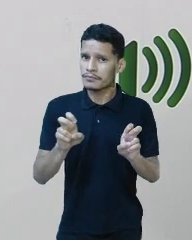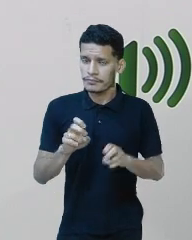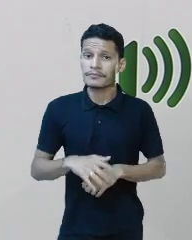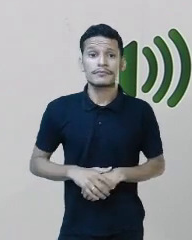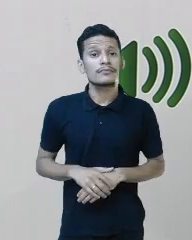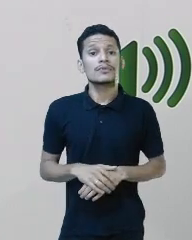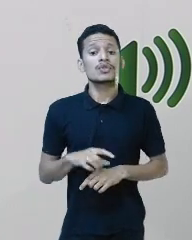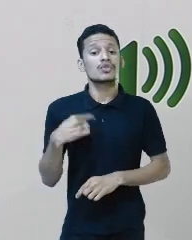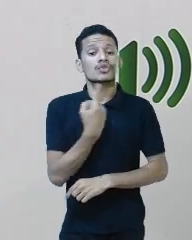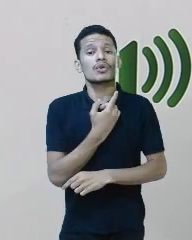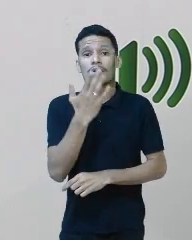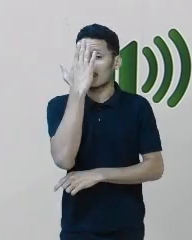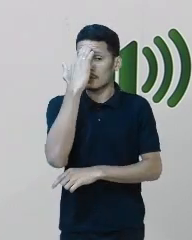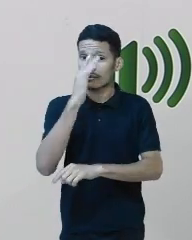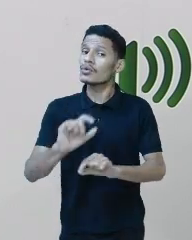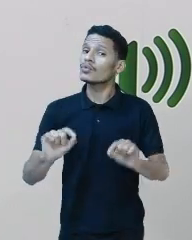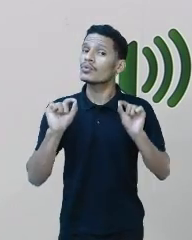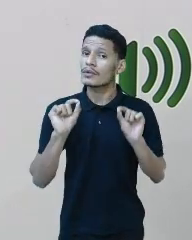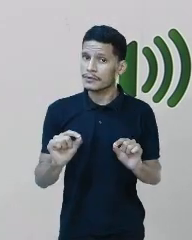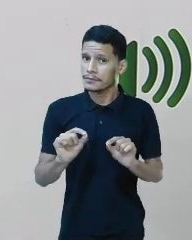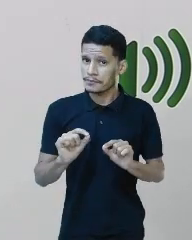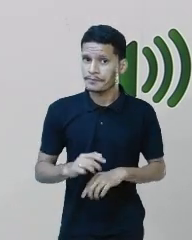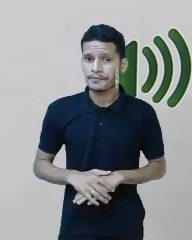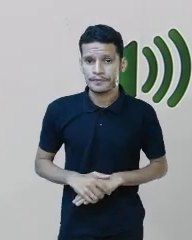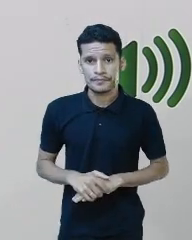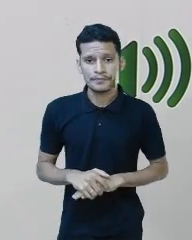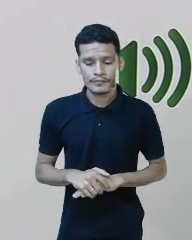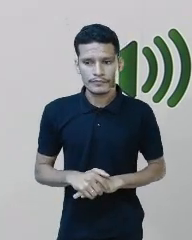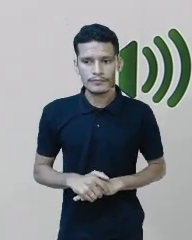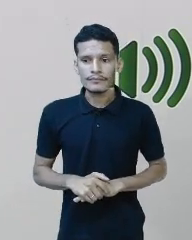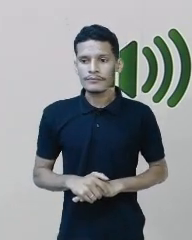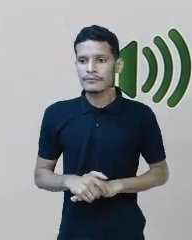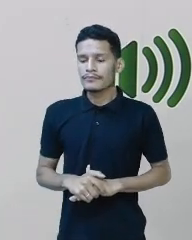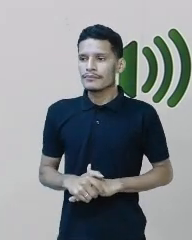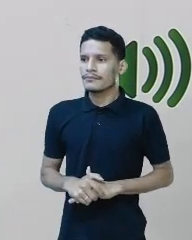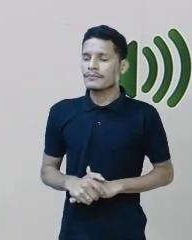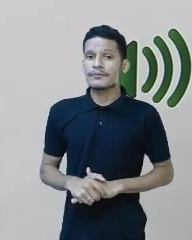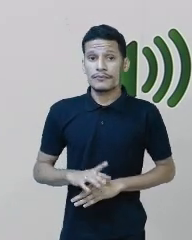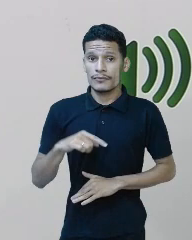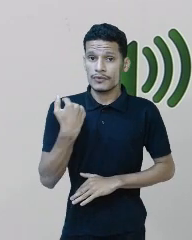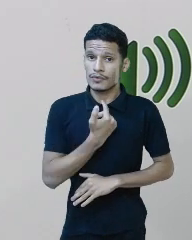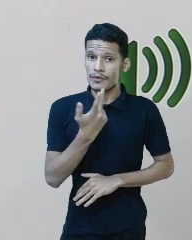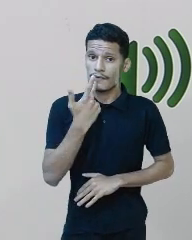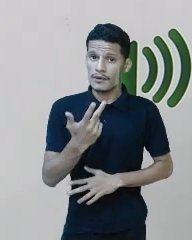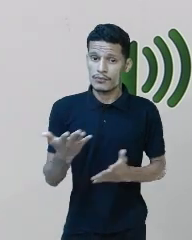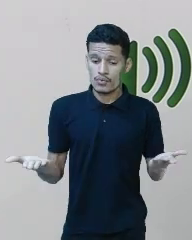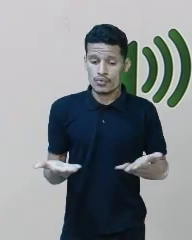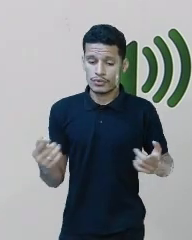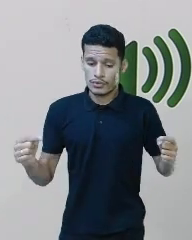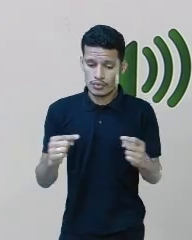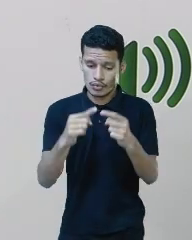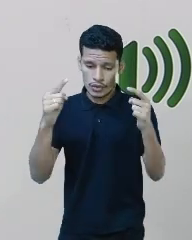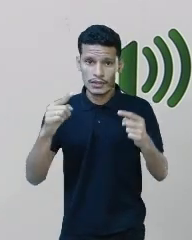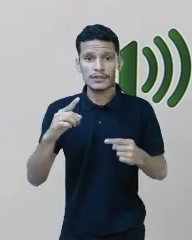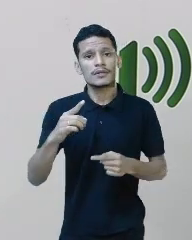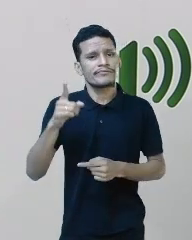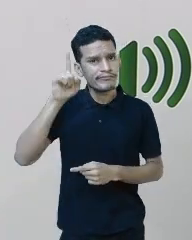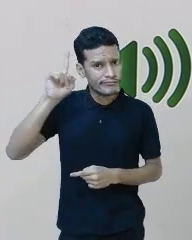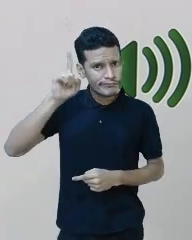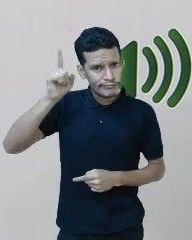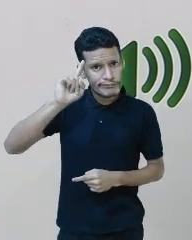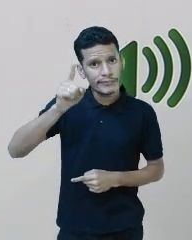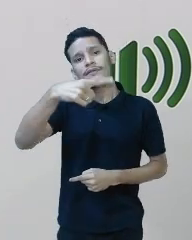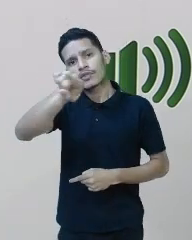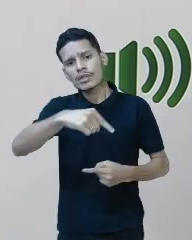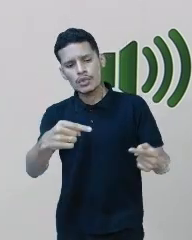que podemos entender? Então, nós falamos na concordância no nosso dia a dia, né? Que é aquela questão que você está